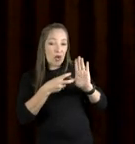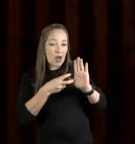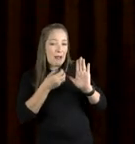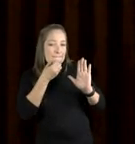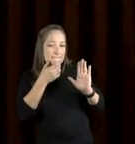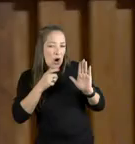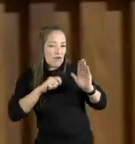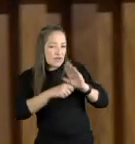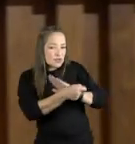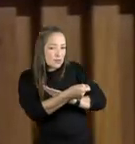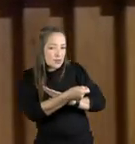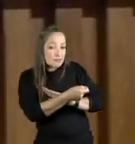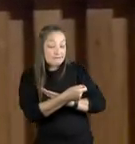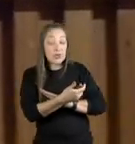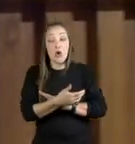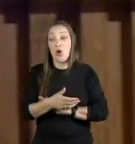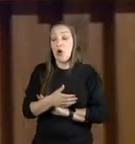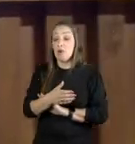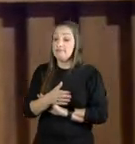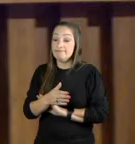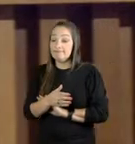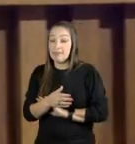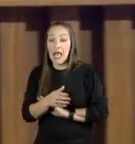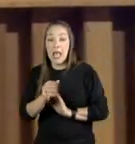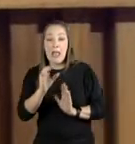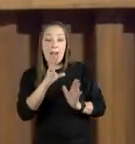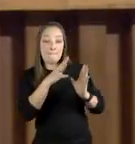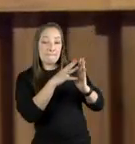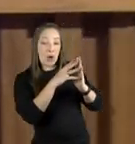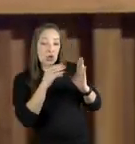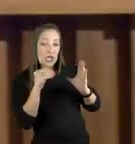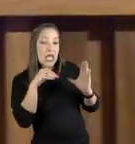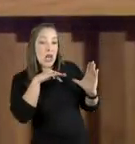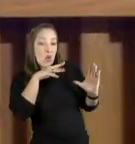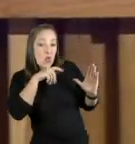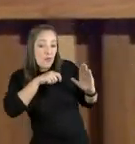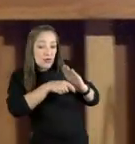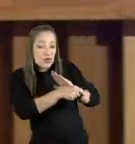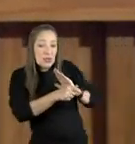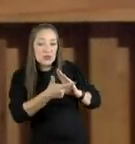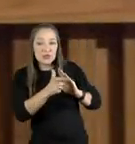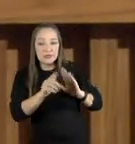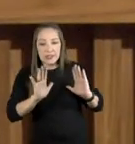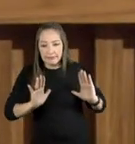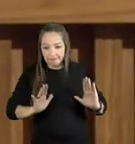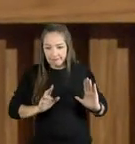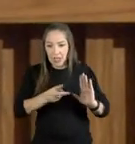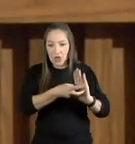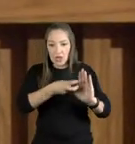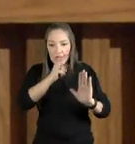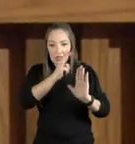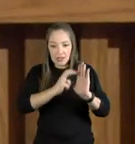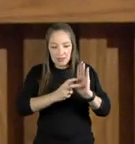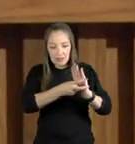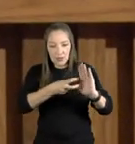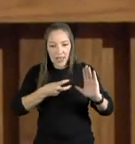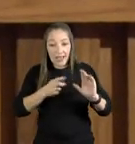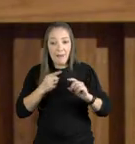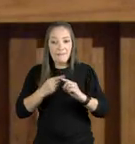não existe mau modelo de investimento. Eu acho que criptomoeda é algo disruptivo, né? Então a gente não tem